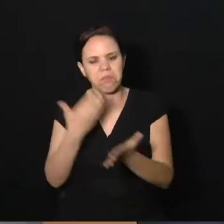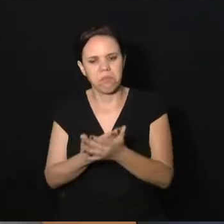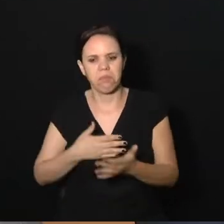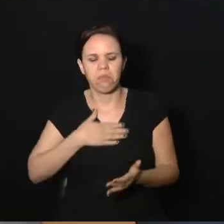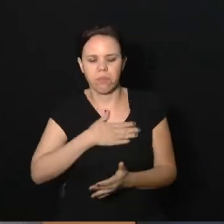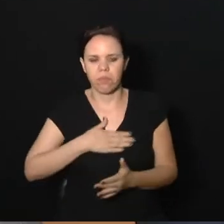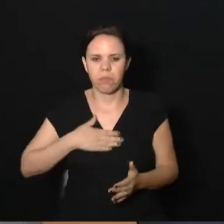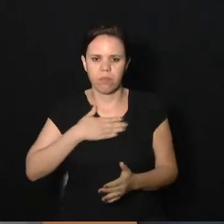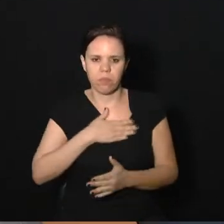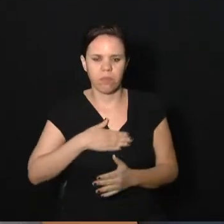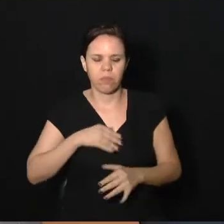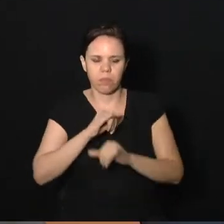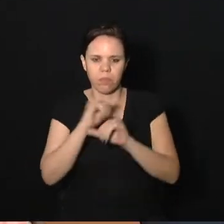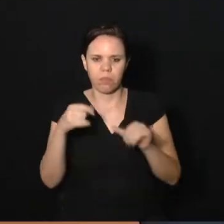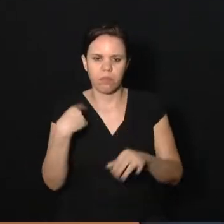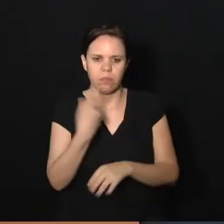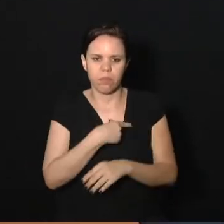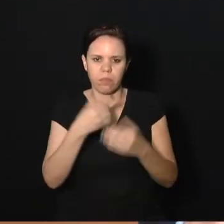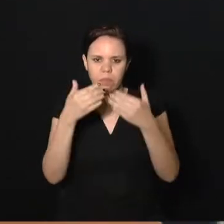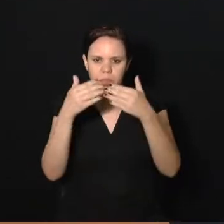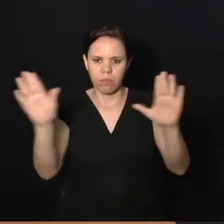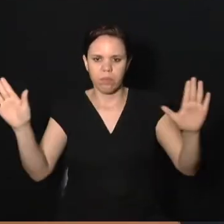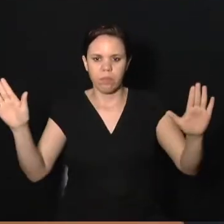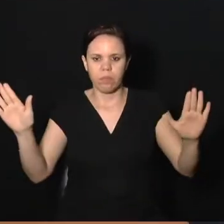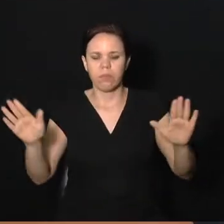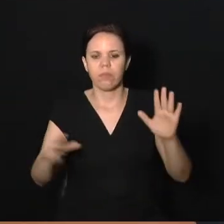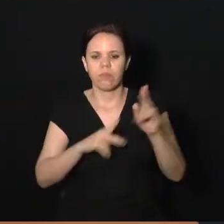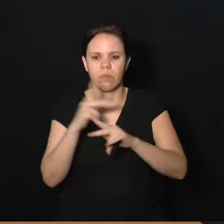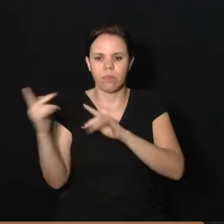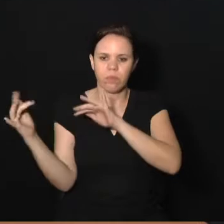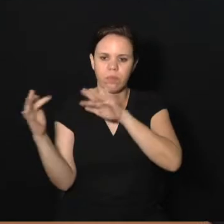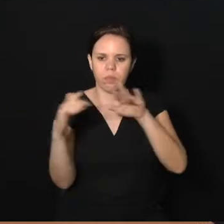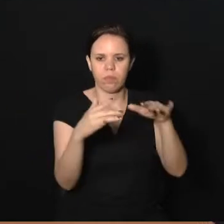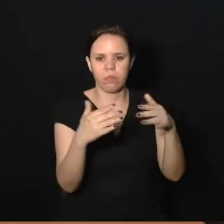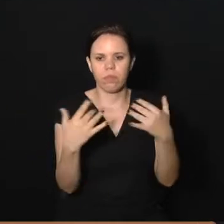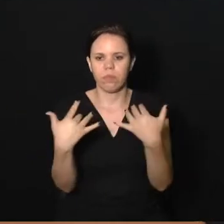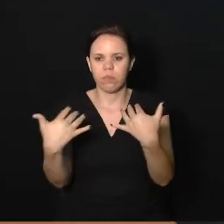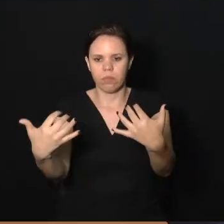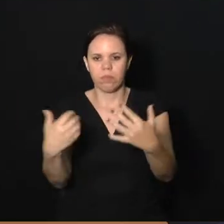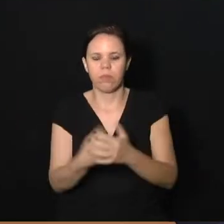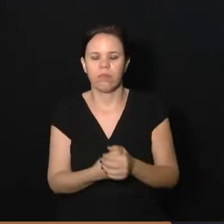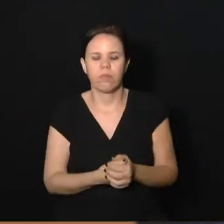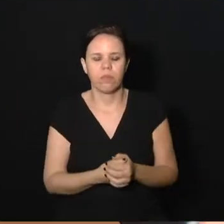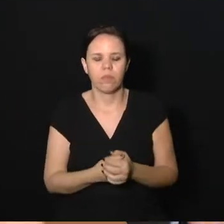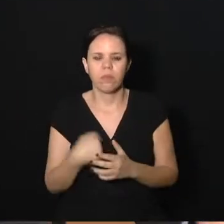agradará. E dizer que as nossas portas estão abertas e que o nosso trabalho é esse, é